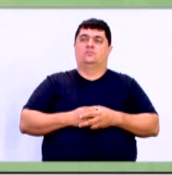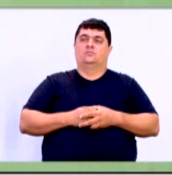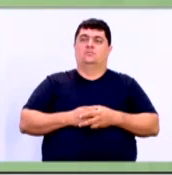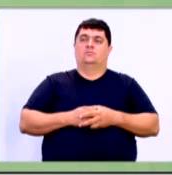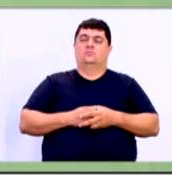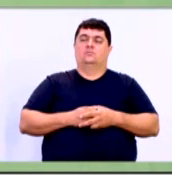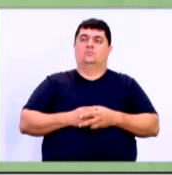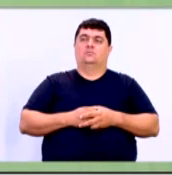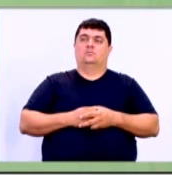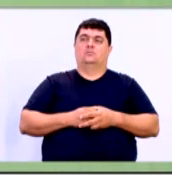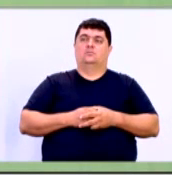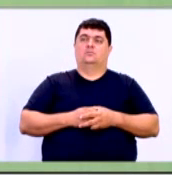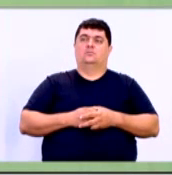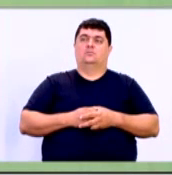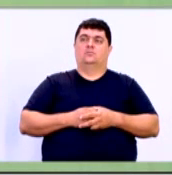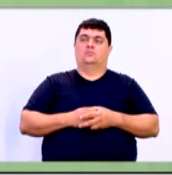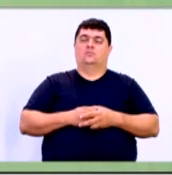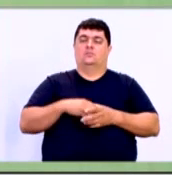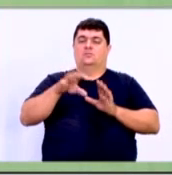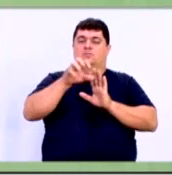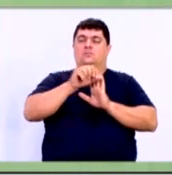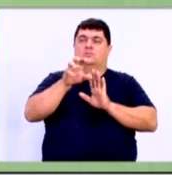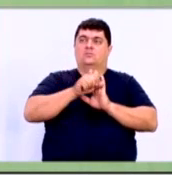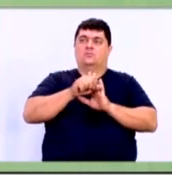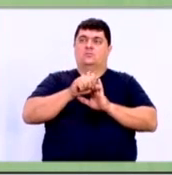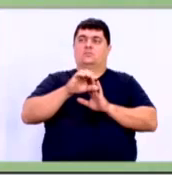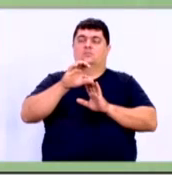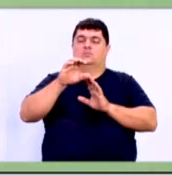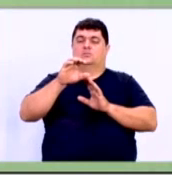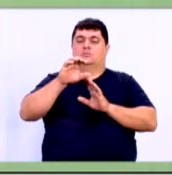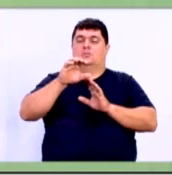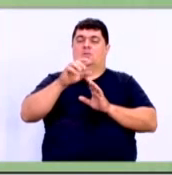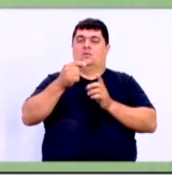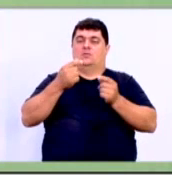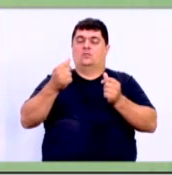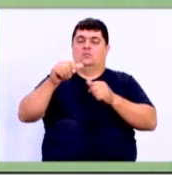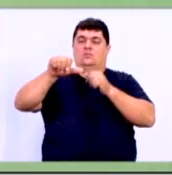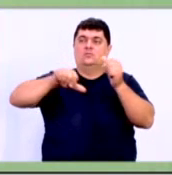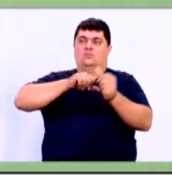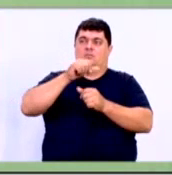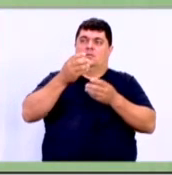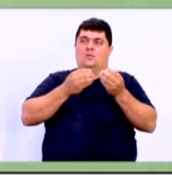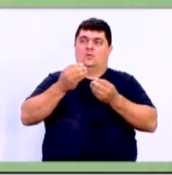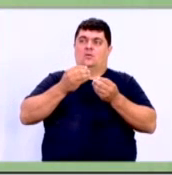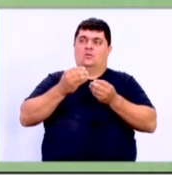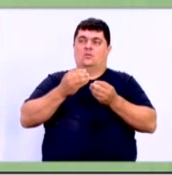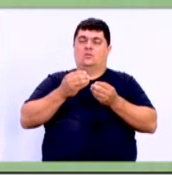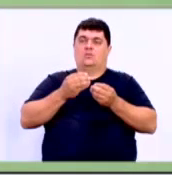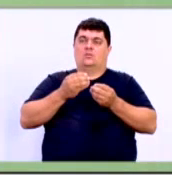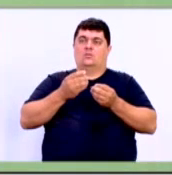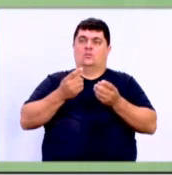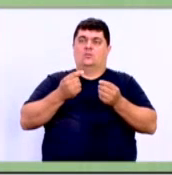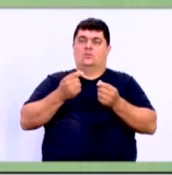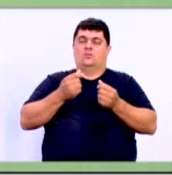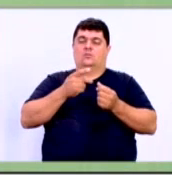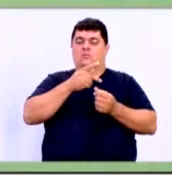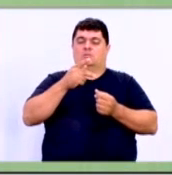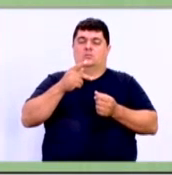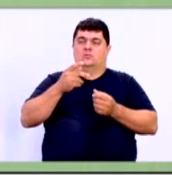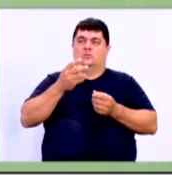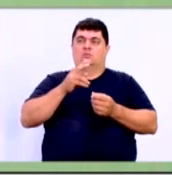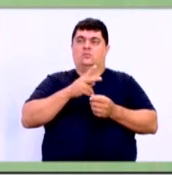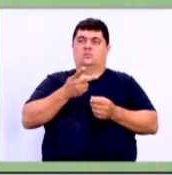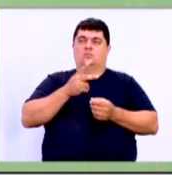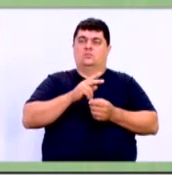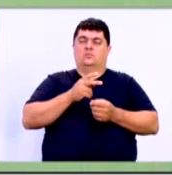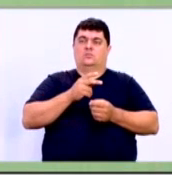lá. Custeio de absorção e o custeio variável. Como ficou o custo de produção lá nos dois?